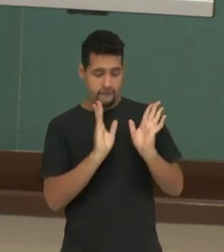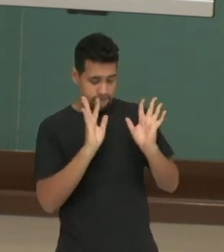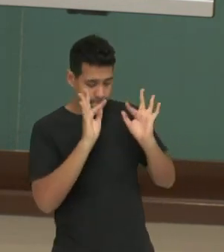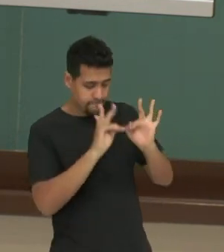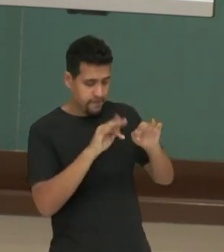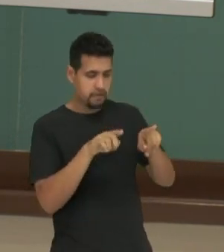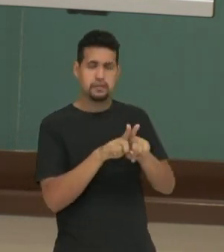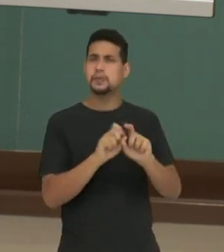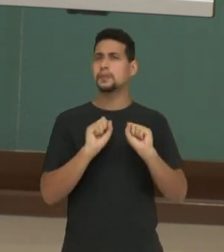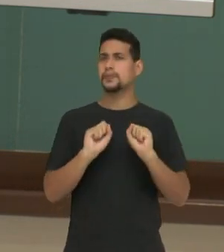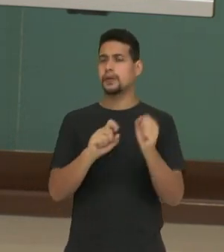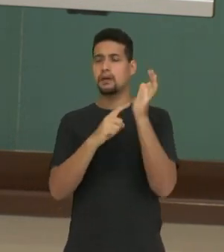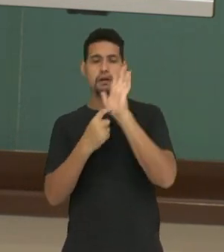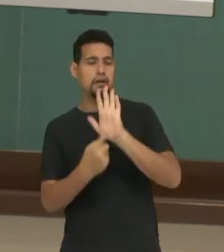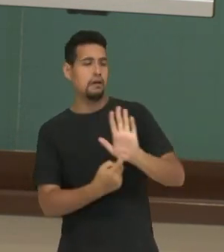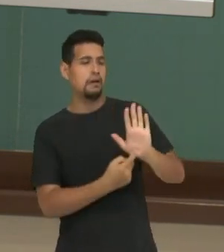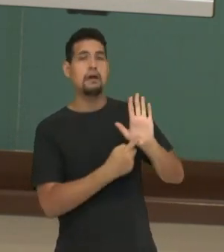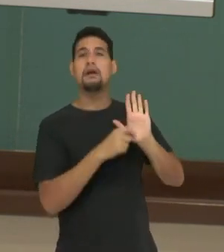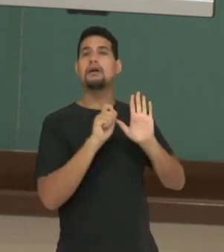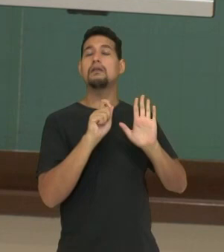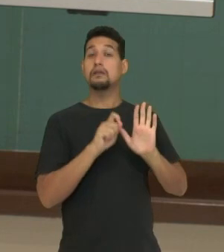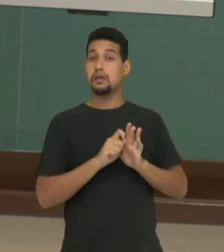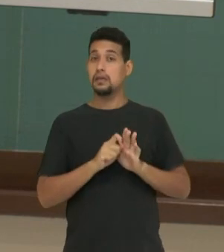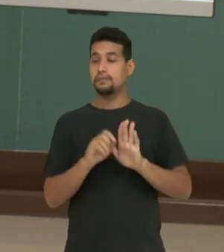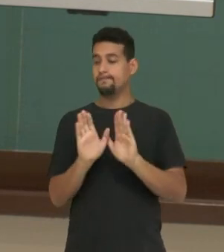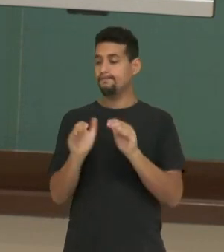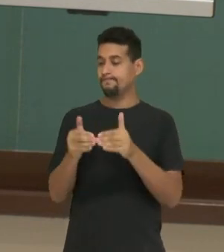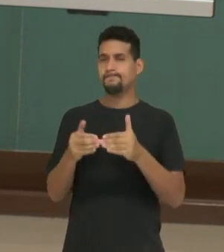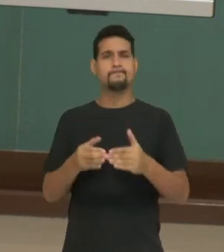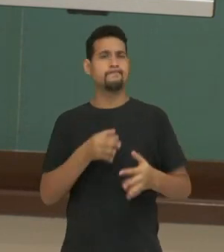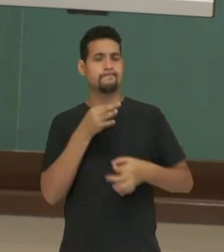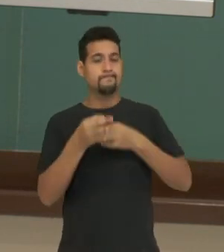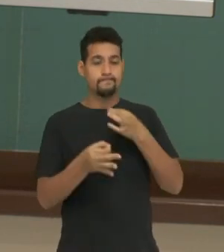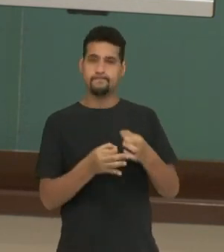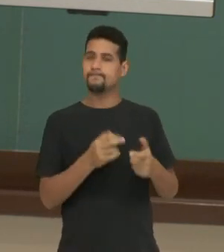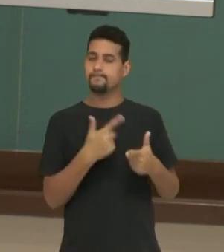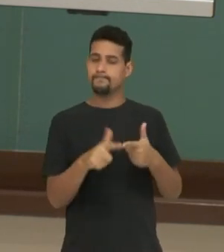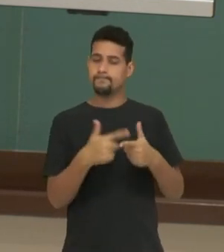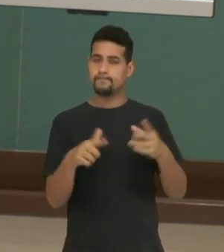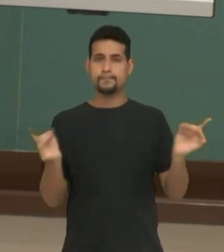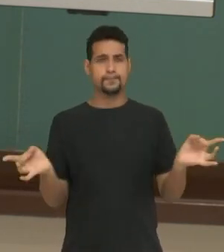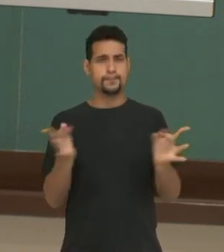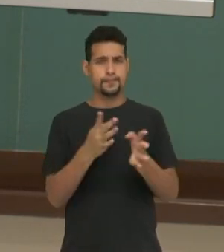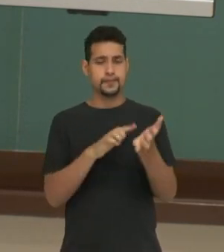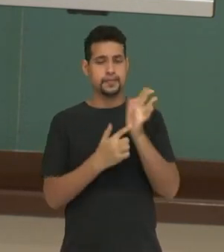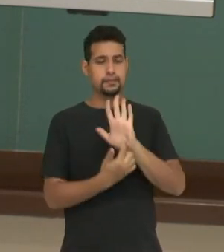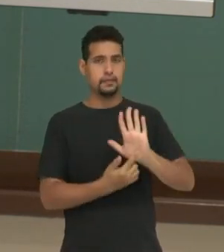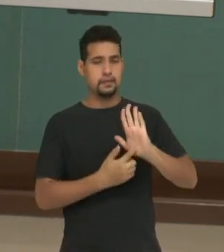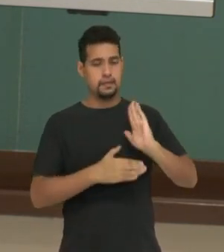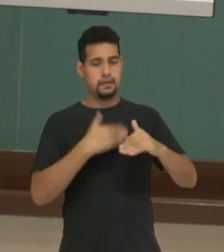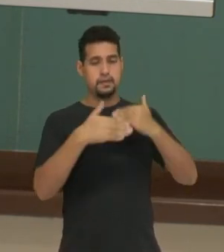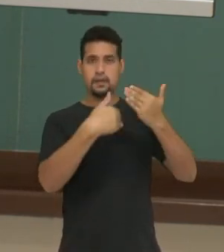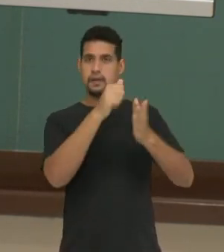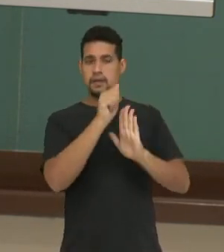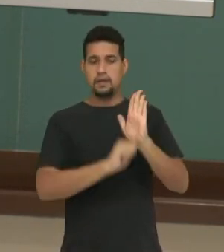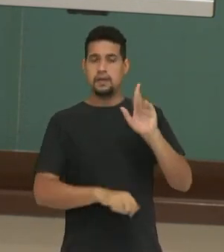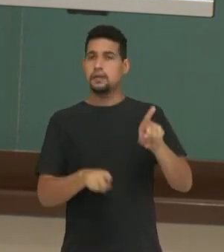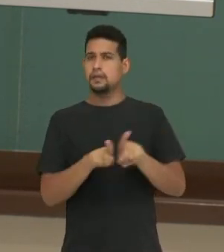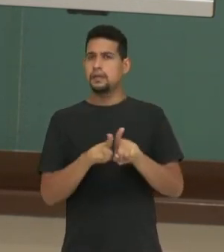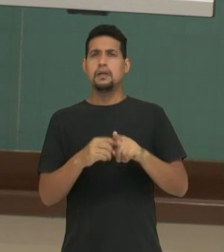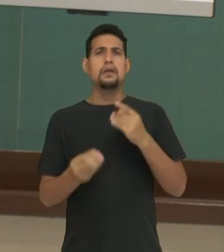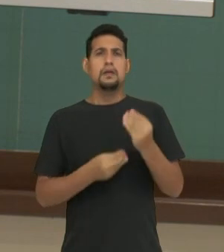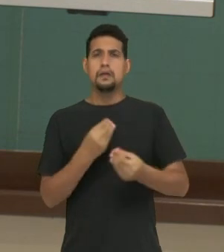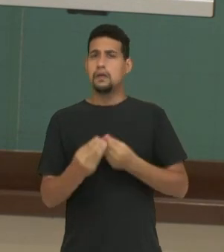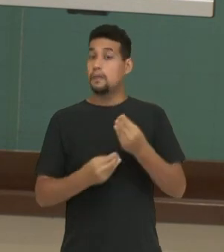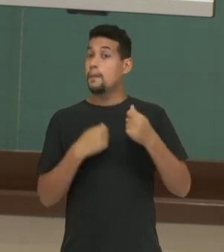parágrafo, vocês apresentam lá uma intervenção, né? Uma solução para o problema apresentado ao longo do texto, de preferência